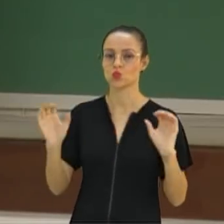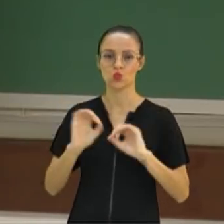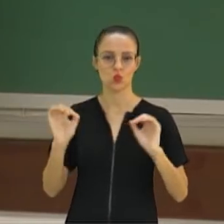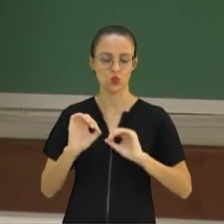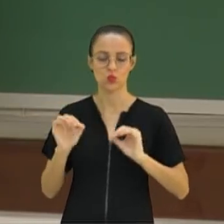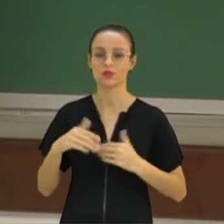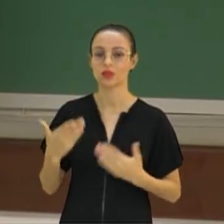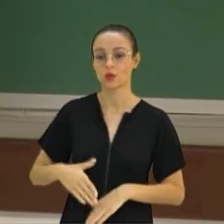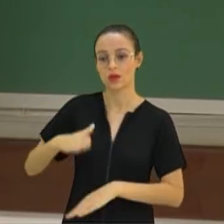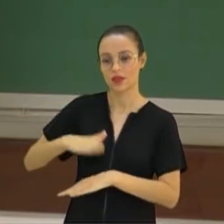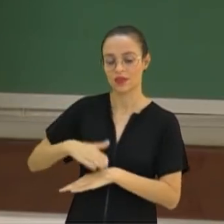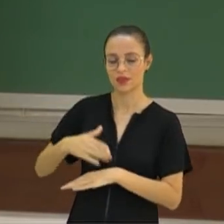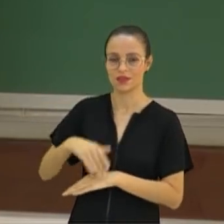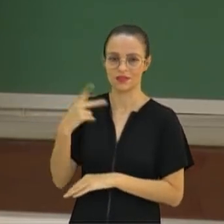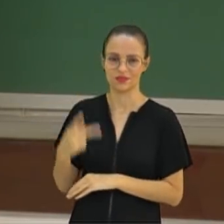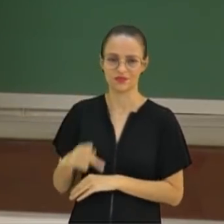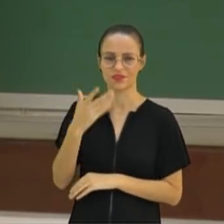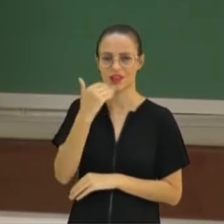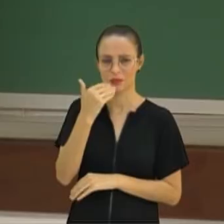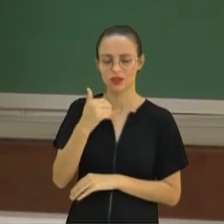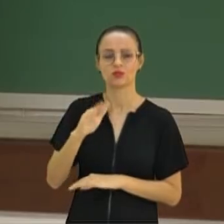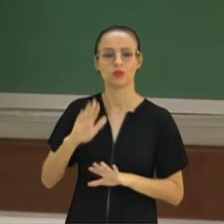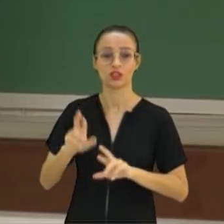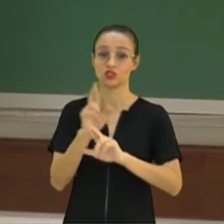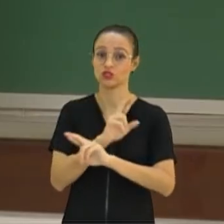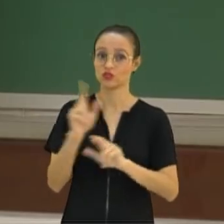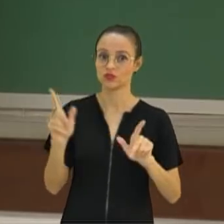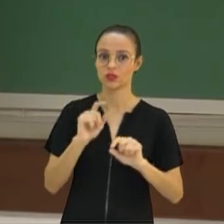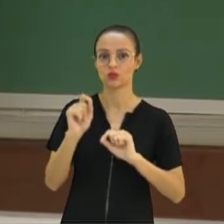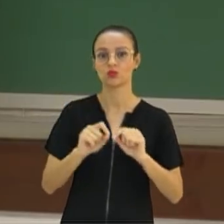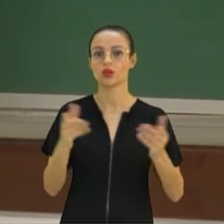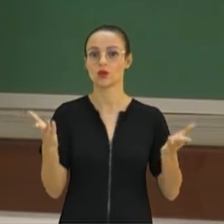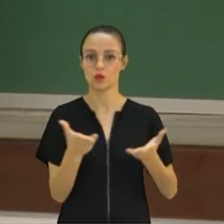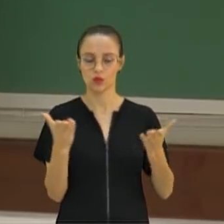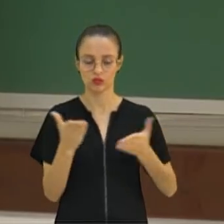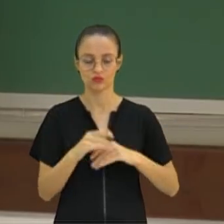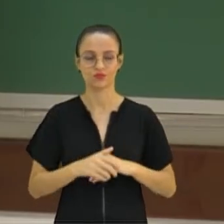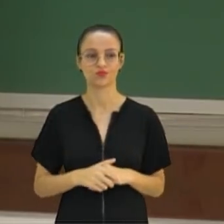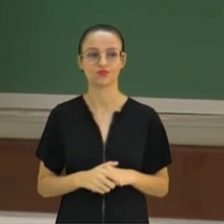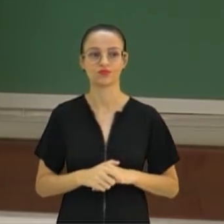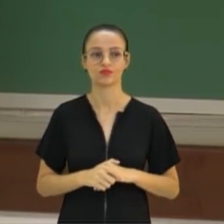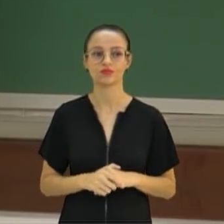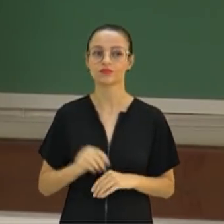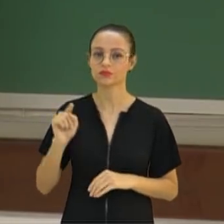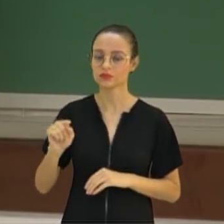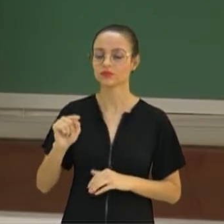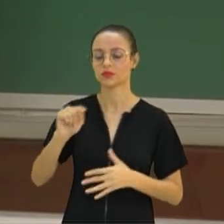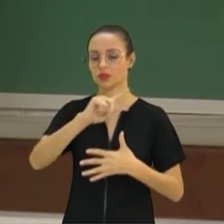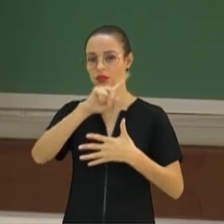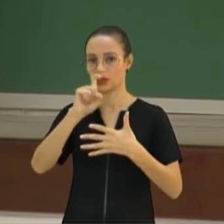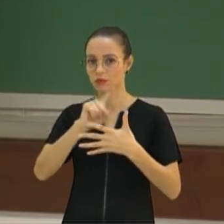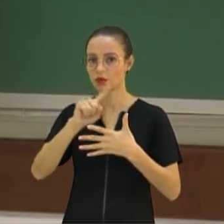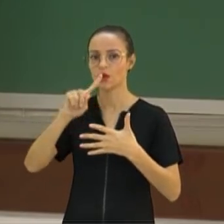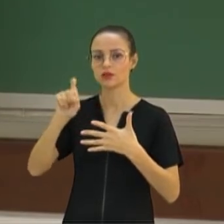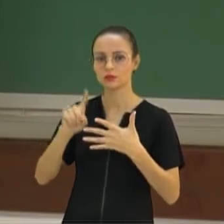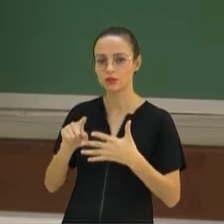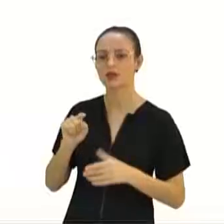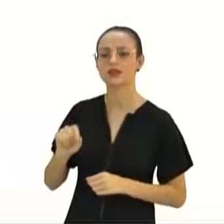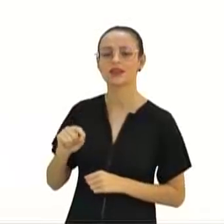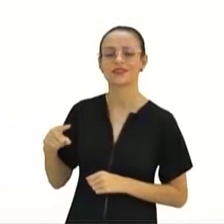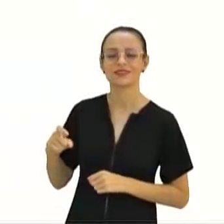seres produziam seu próprio alimento, só que um pouquinho diferente do que é hoje, né? Nessa hipótese, os primeiros seres eram